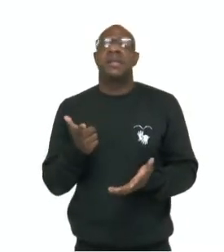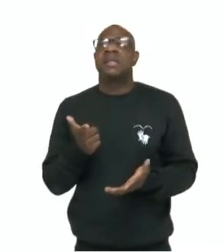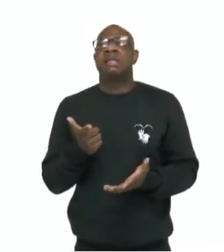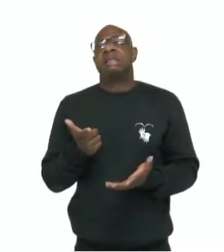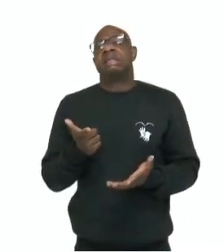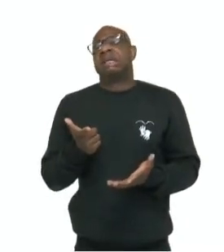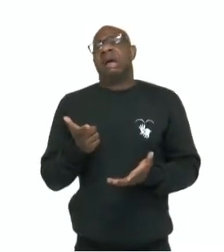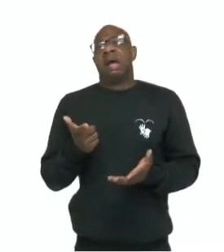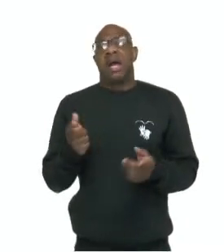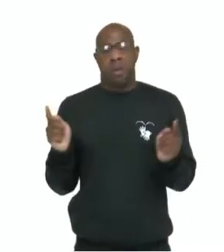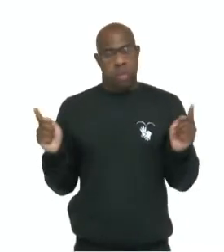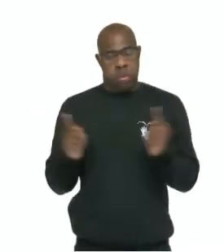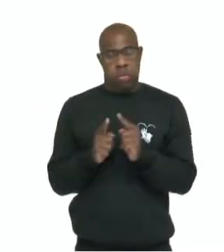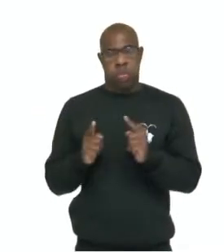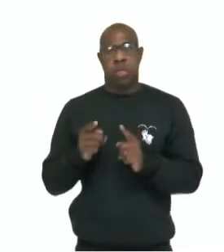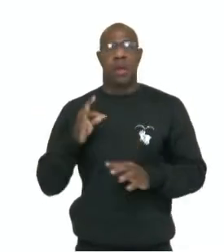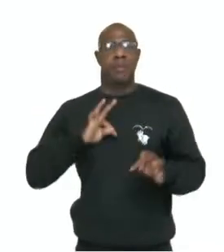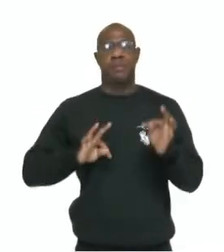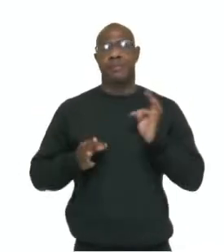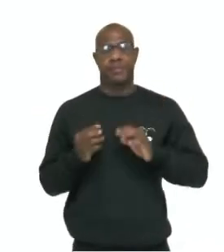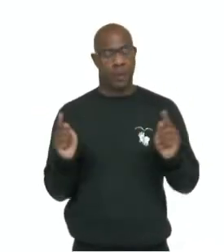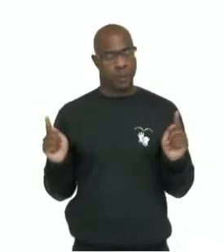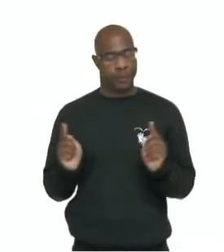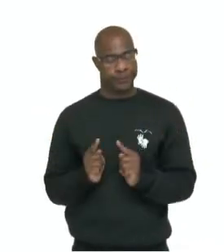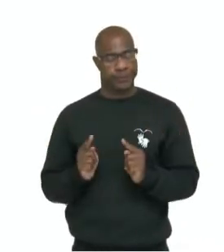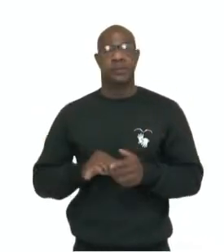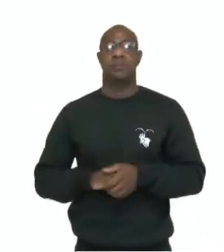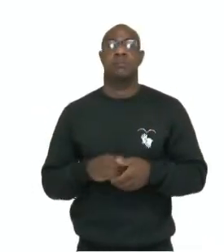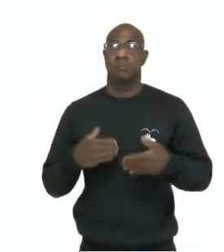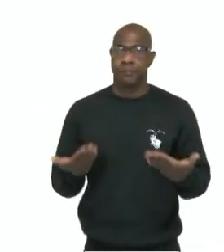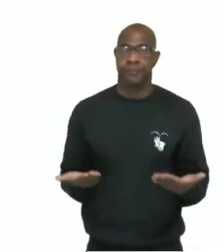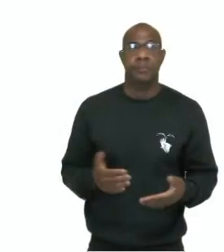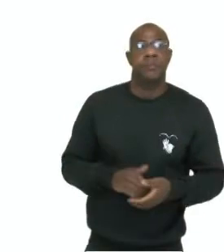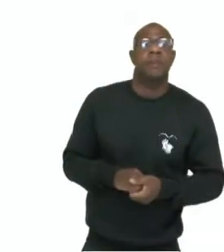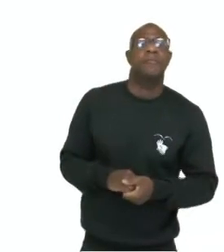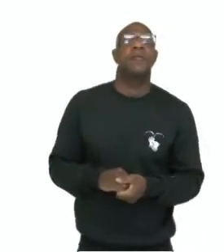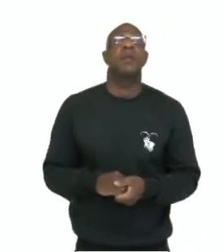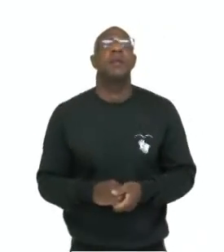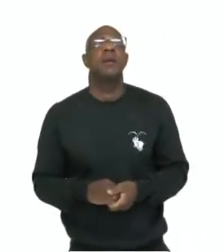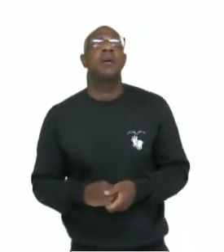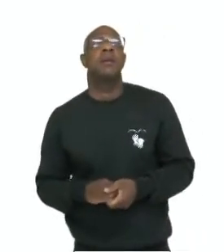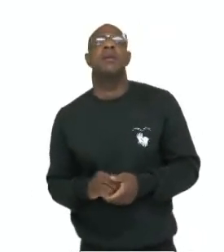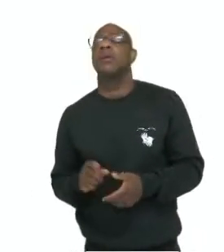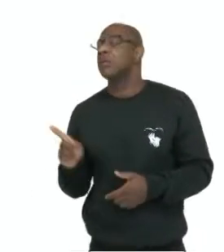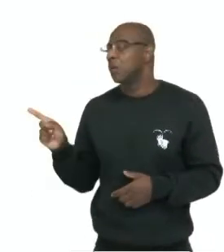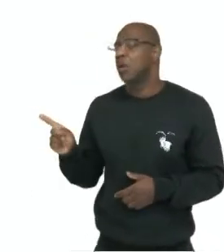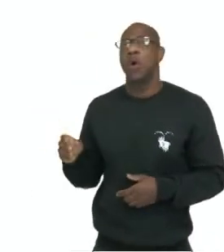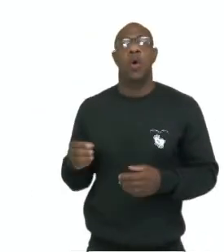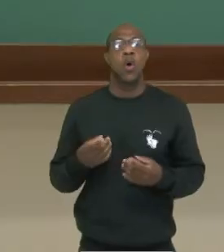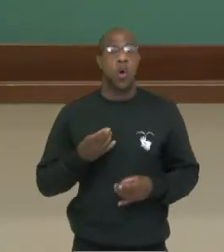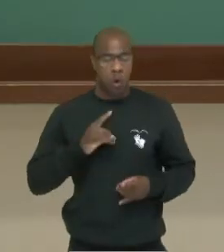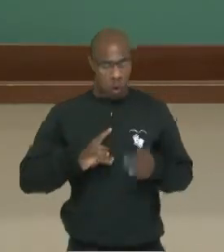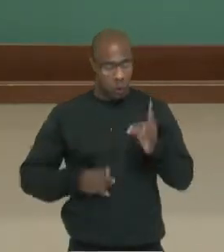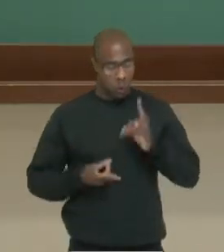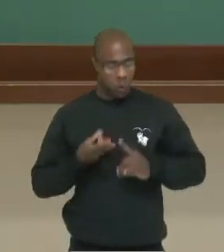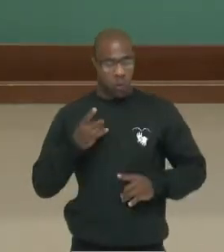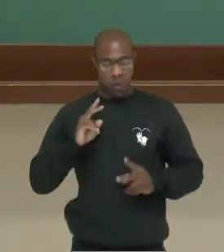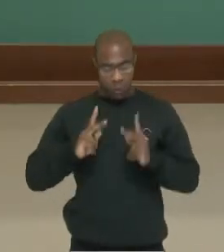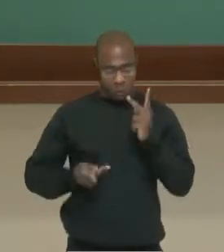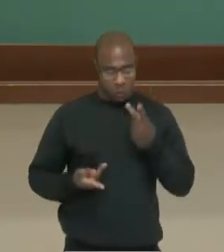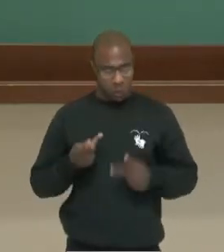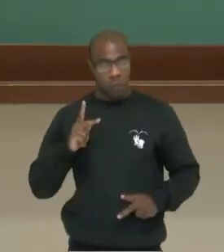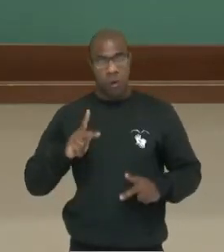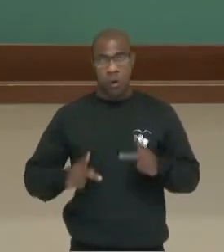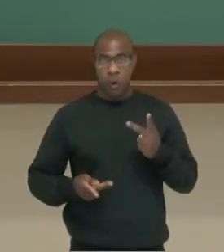Como que ocorre a produção dos hormônios sexuais? Vocês lembram? O hormônio é produzido lá na